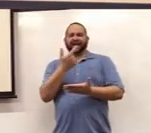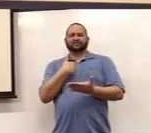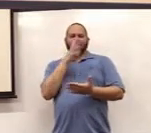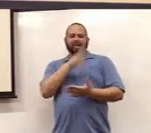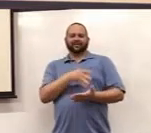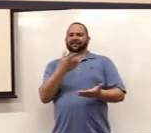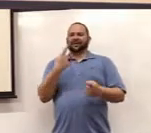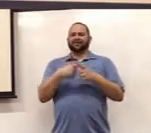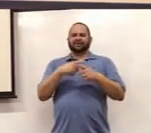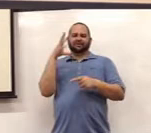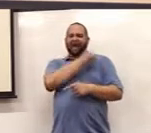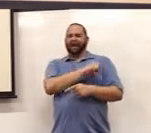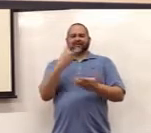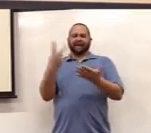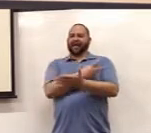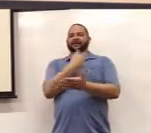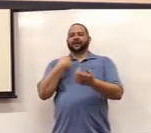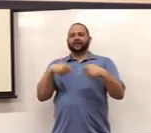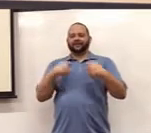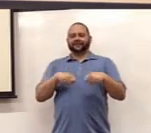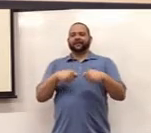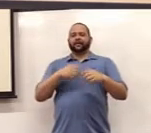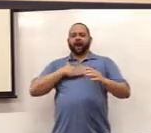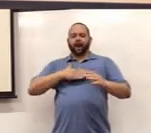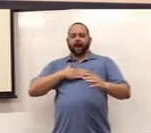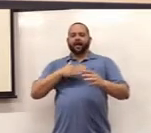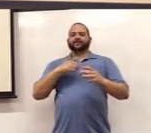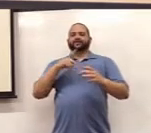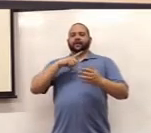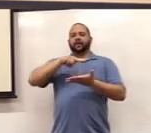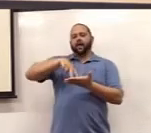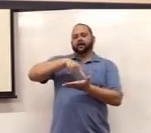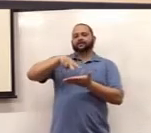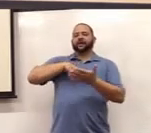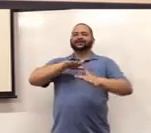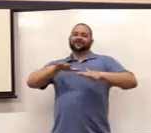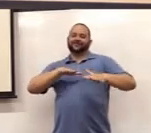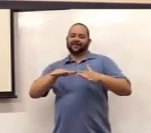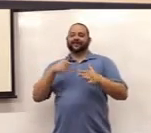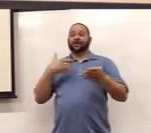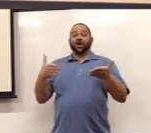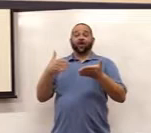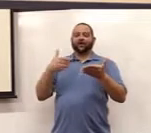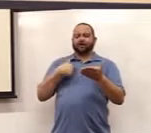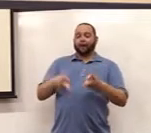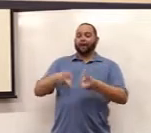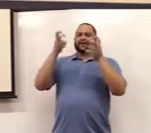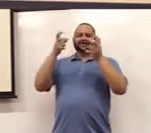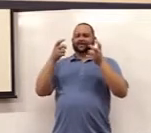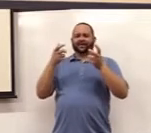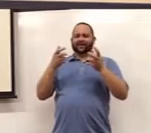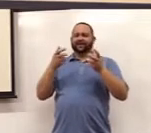Porque foi tudo muito rápido, fica errado. Aí a gente tem que tocar um pouquinho mais lento para dar o caráter da dança e tal. E hoje em dia a gente já começou a perceber que não,